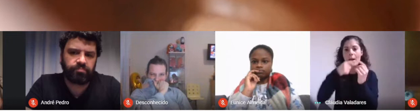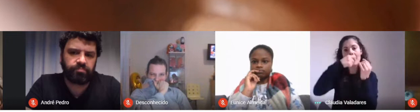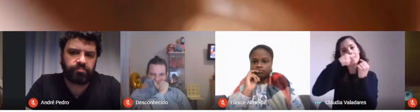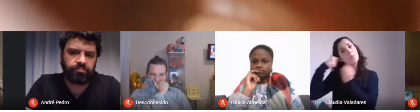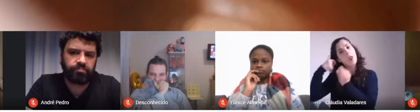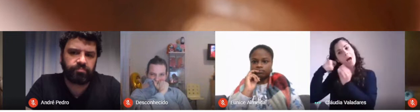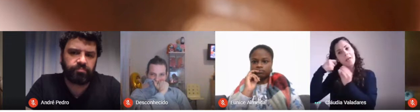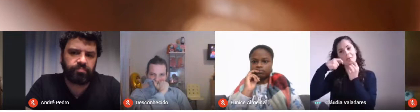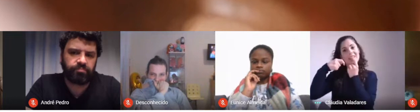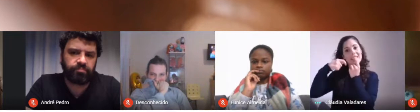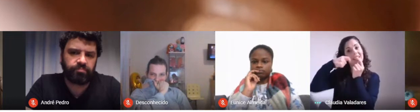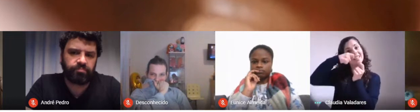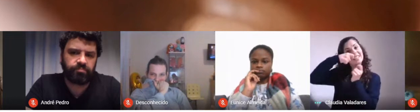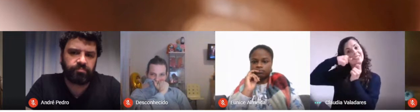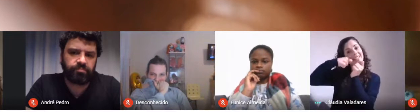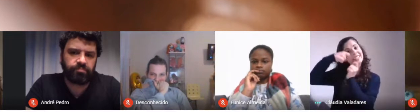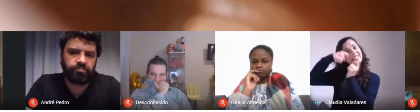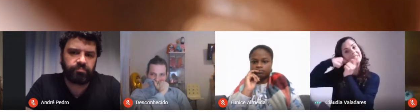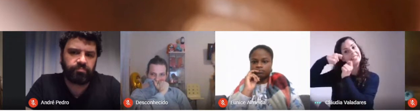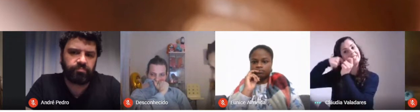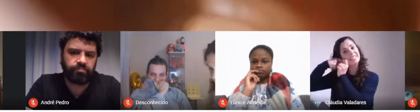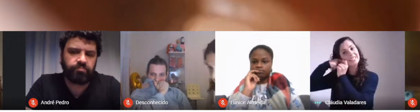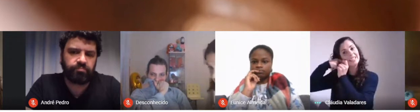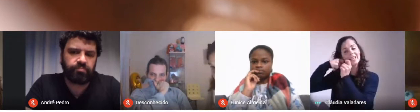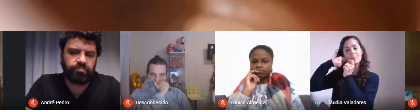vai fazer o trabalho dele.